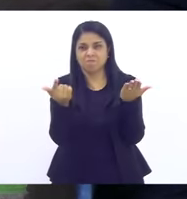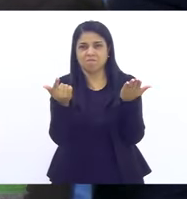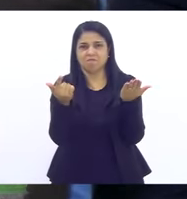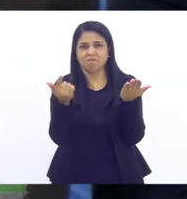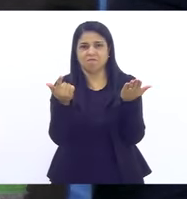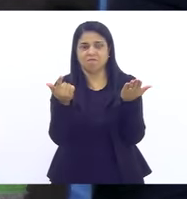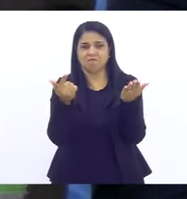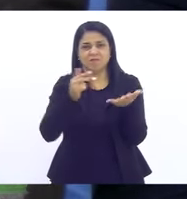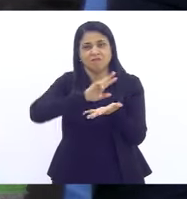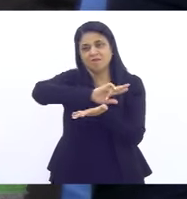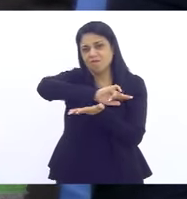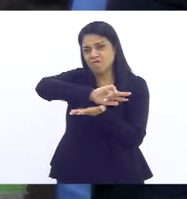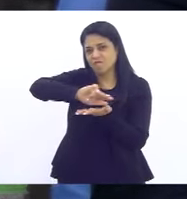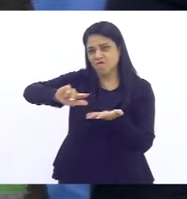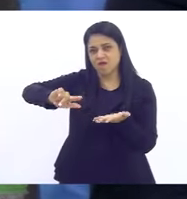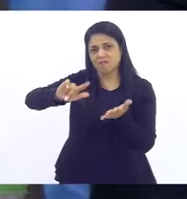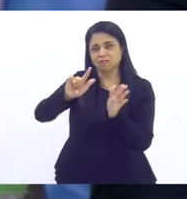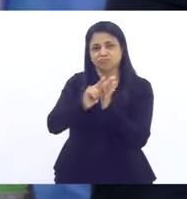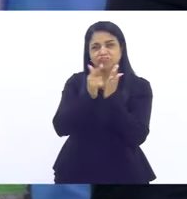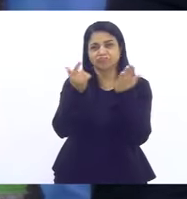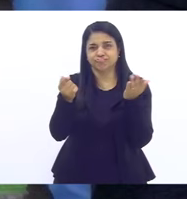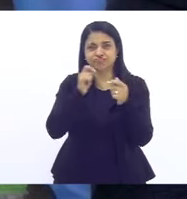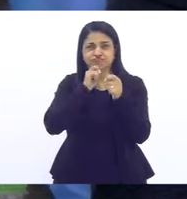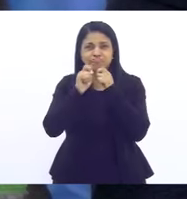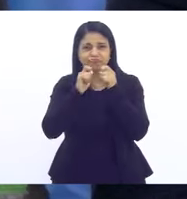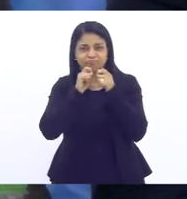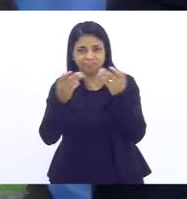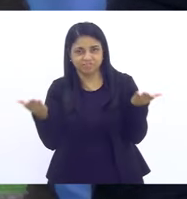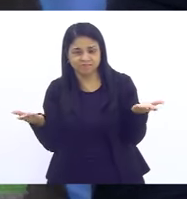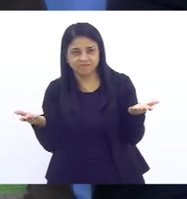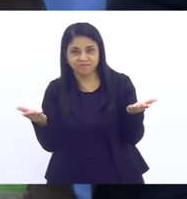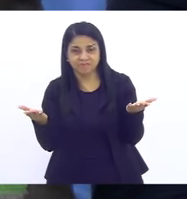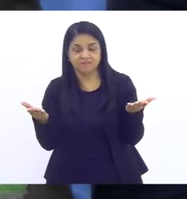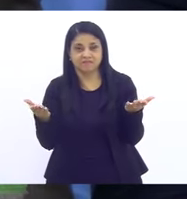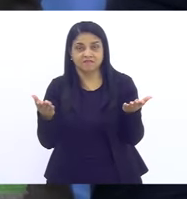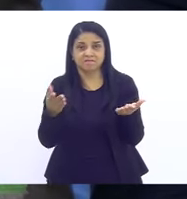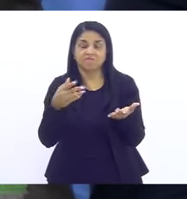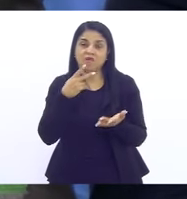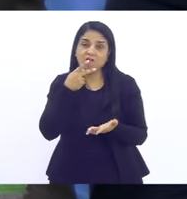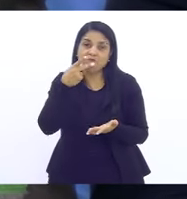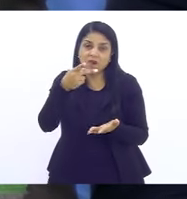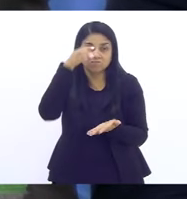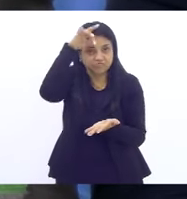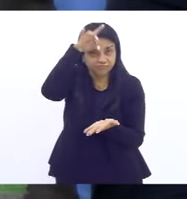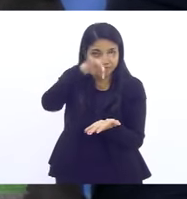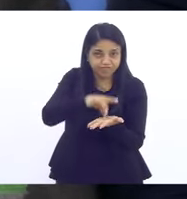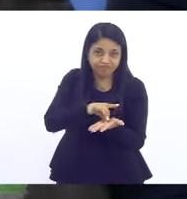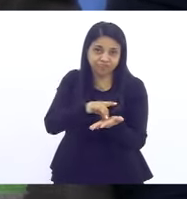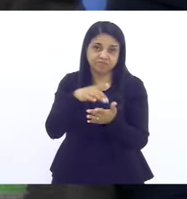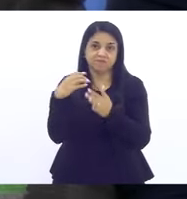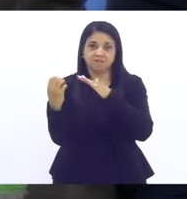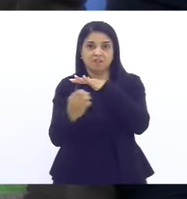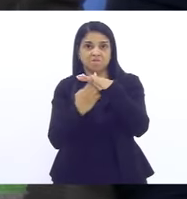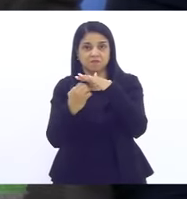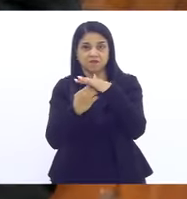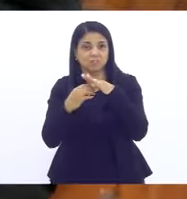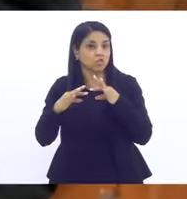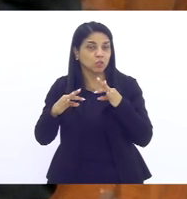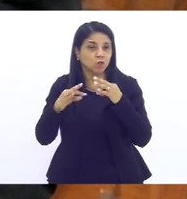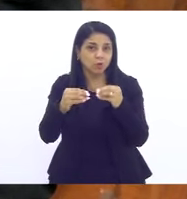de diversos veículos de comunicação falando mal da empresa de vocês, pô. Ou melhor, falando a verdade. Porque até eles são atingidos com isso,